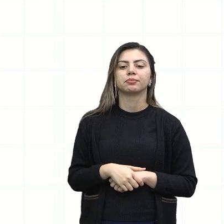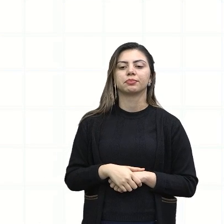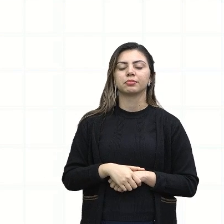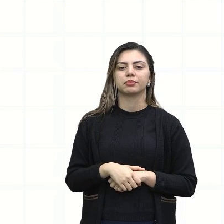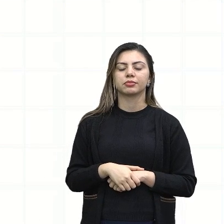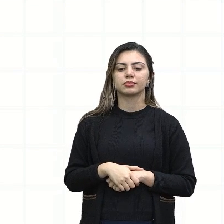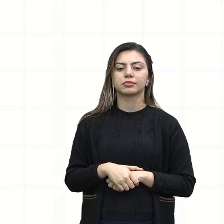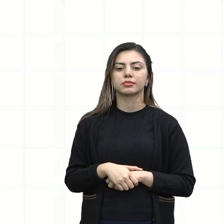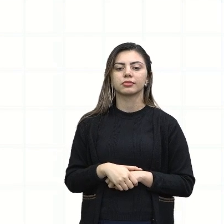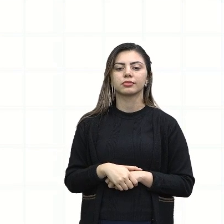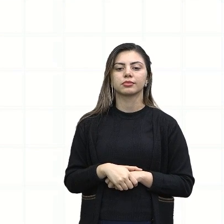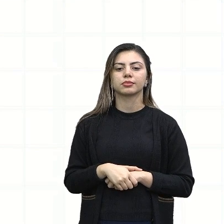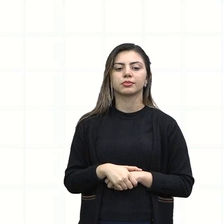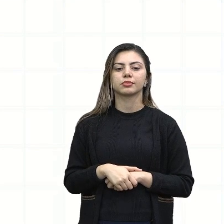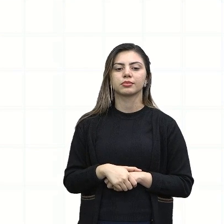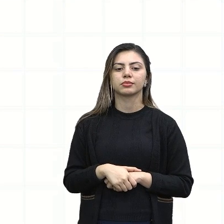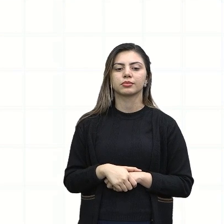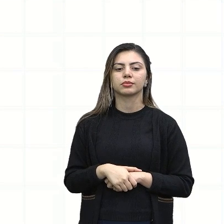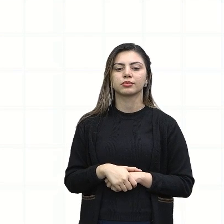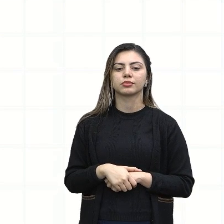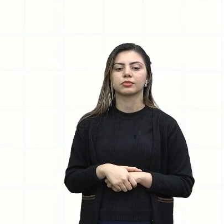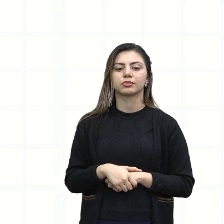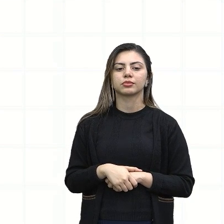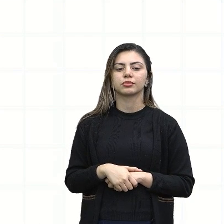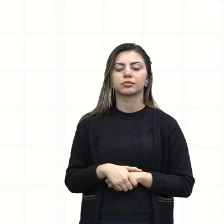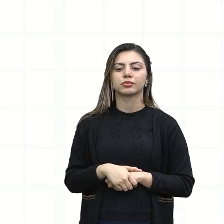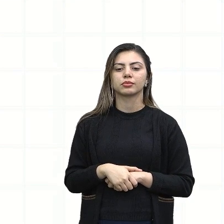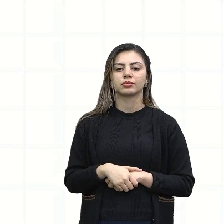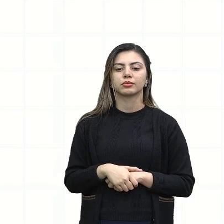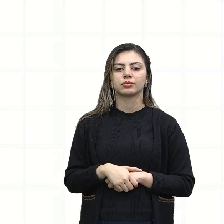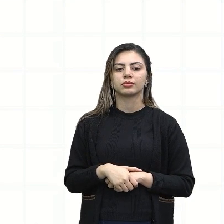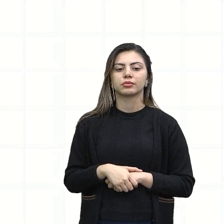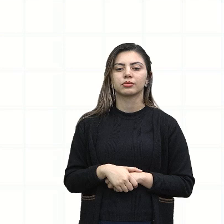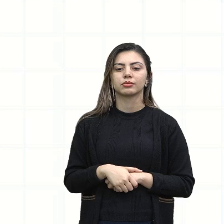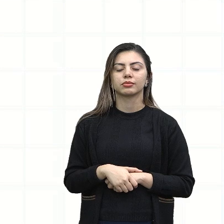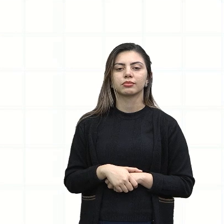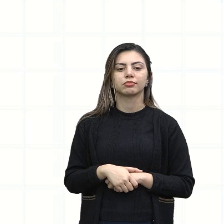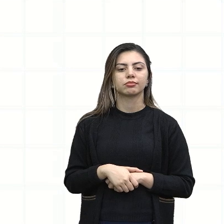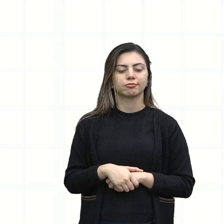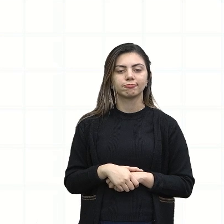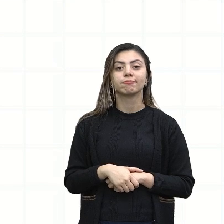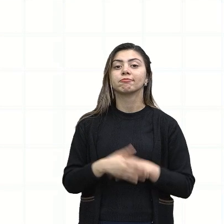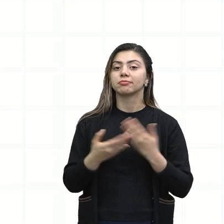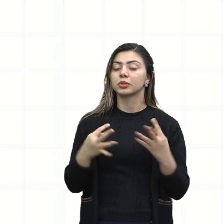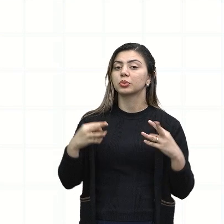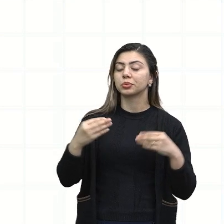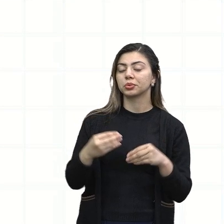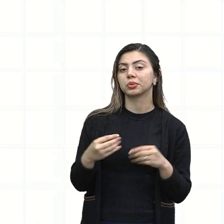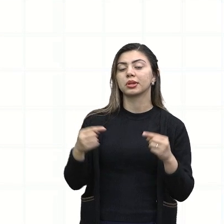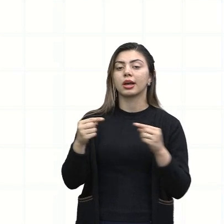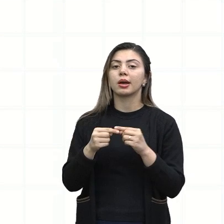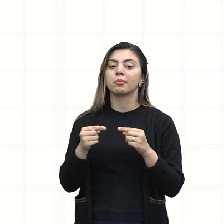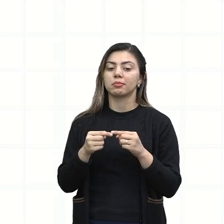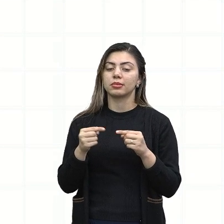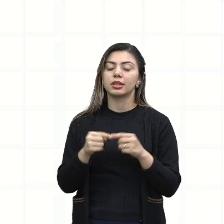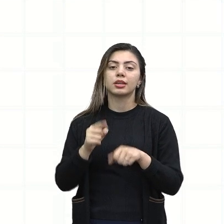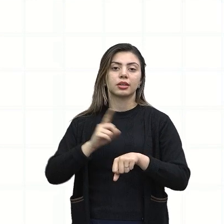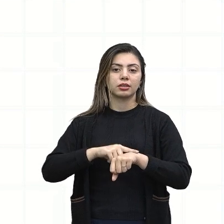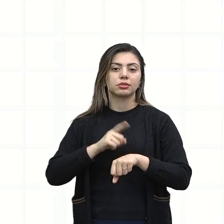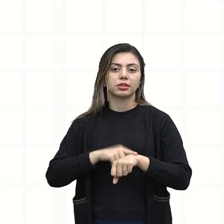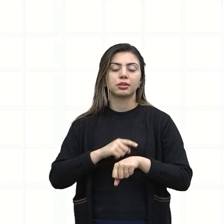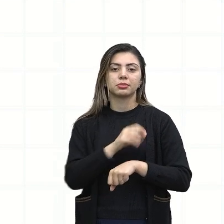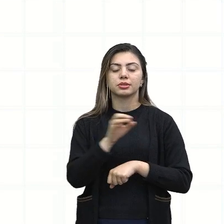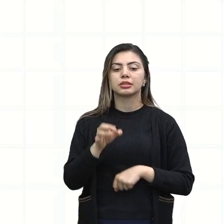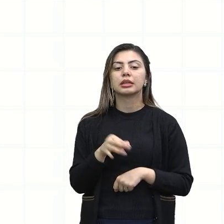yesterday, later, now, tomorrow. Todos eles são marcadores de tempo, né? Estão dando ideia de